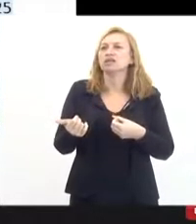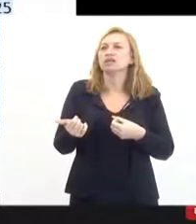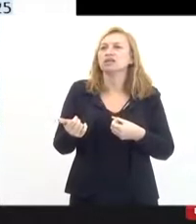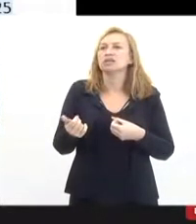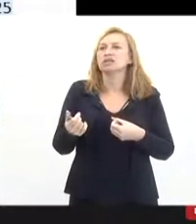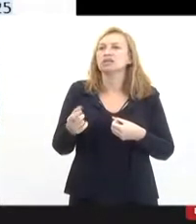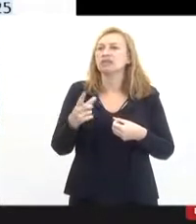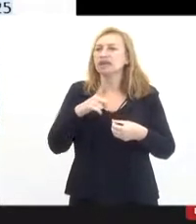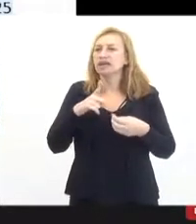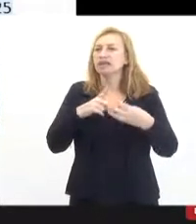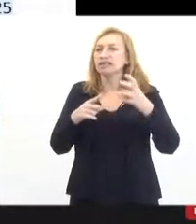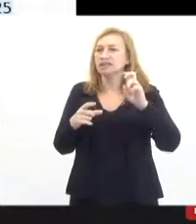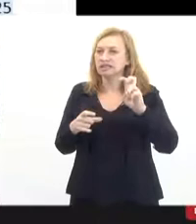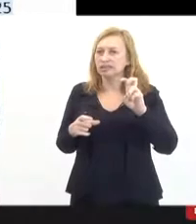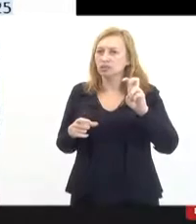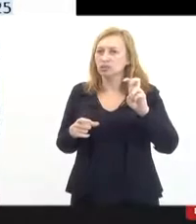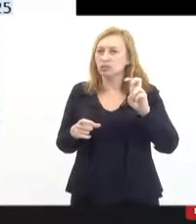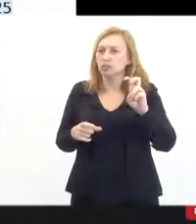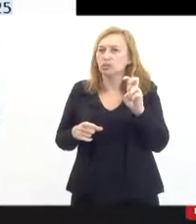tem 5